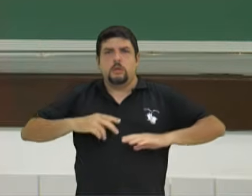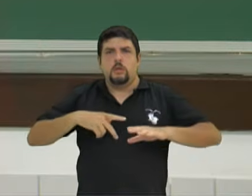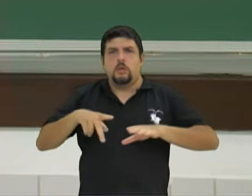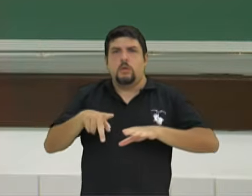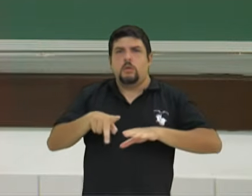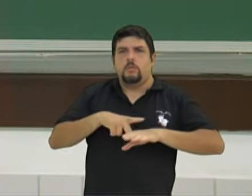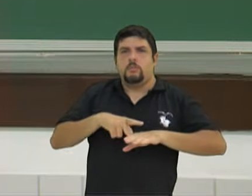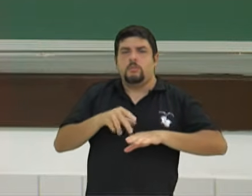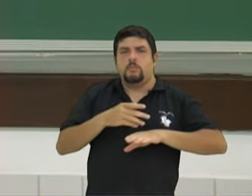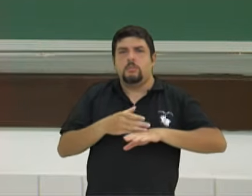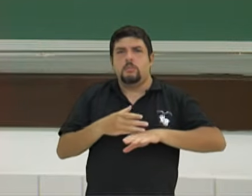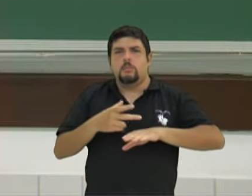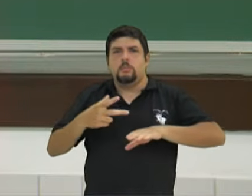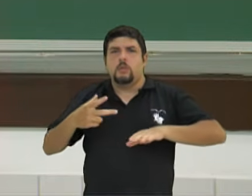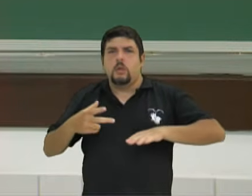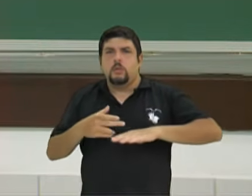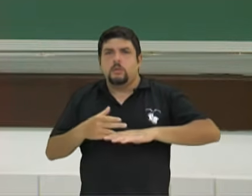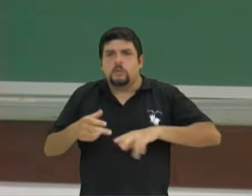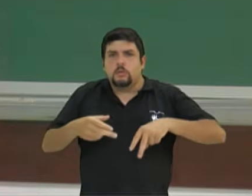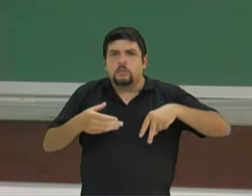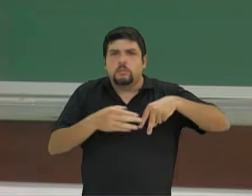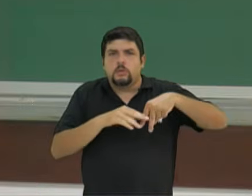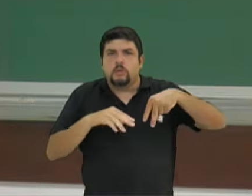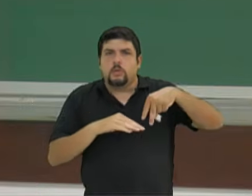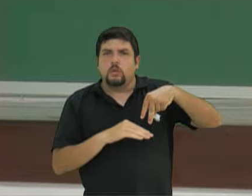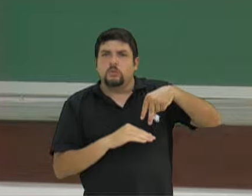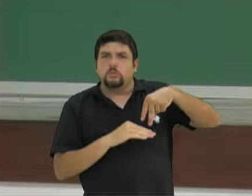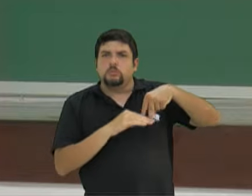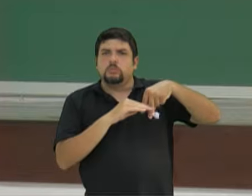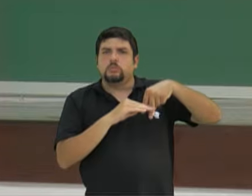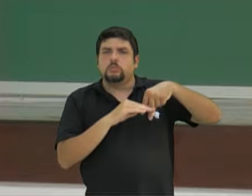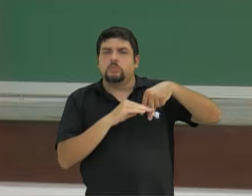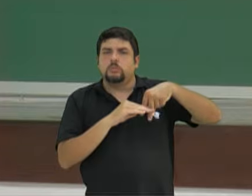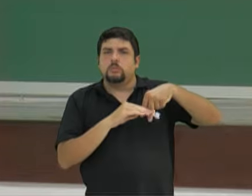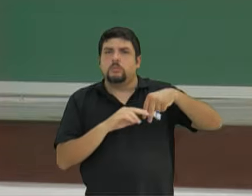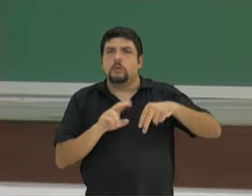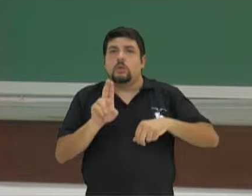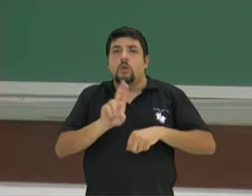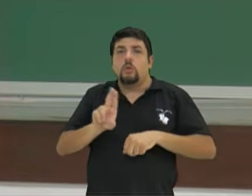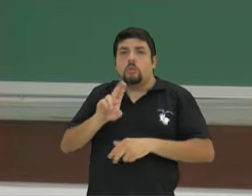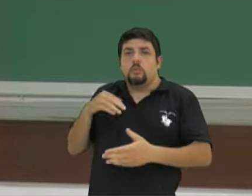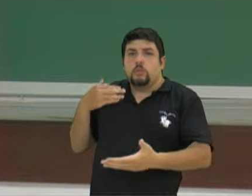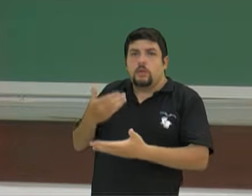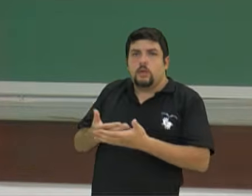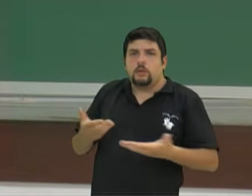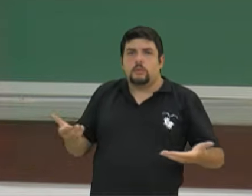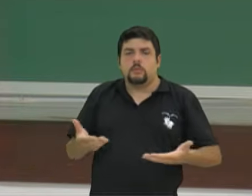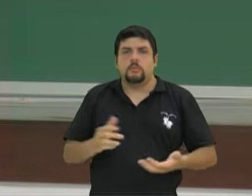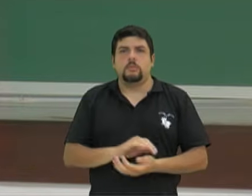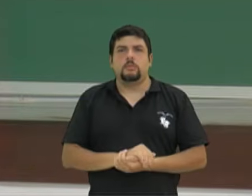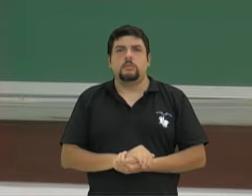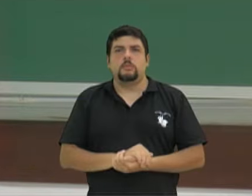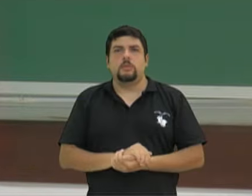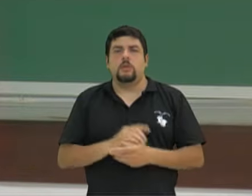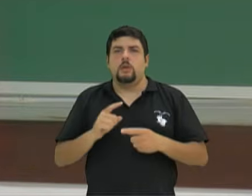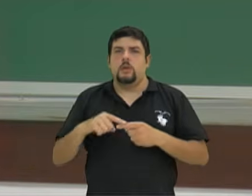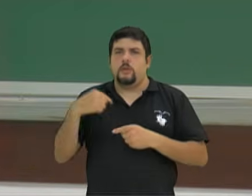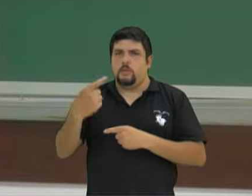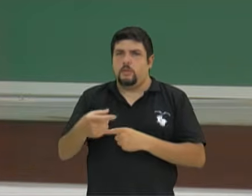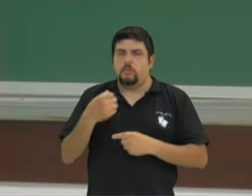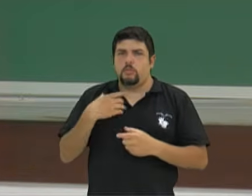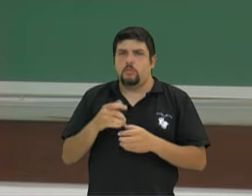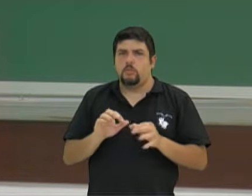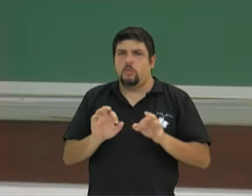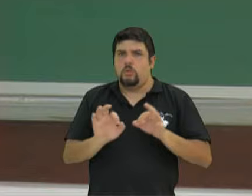para dar uma aproximação maior, né? Então esse é o termo que se usa até hoje, quando você quer dar uma aproximação. Depois teve o plano francês, que ele